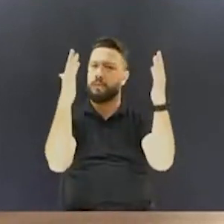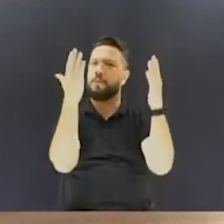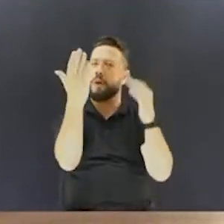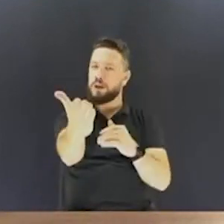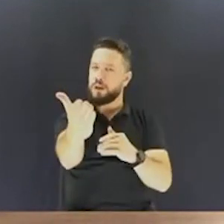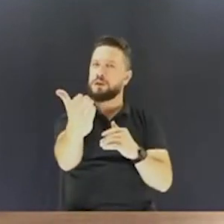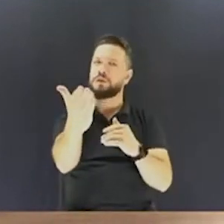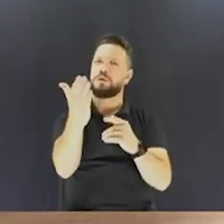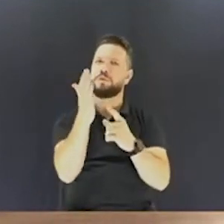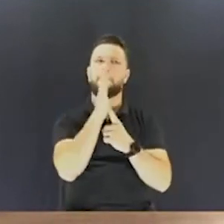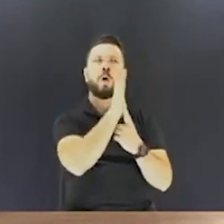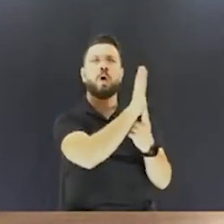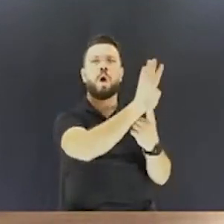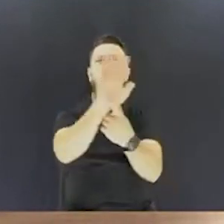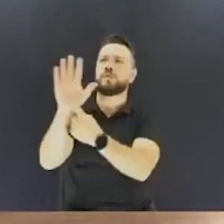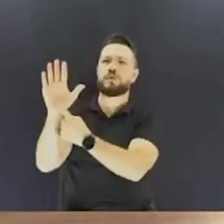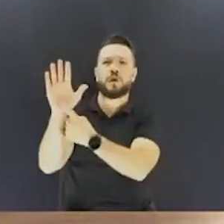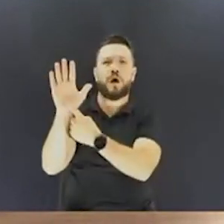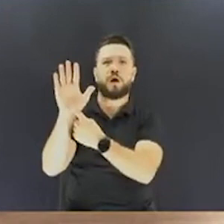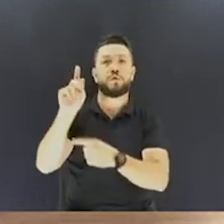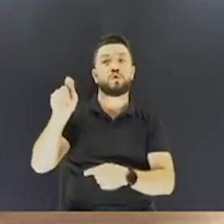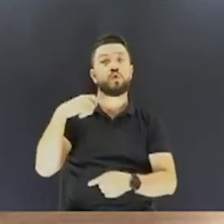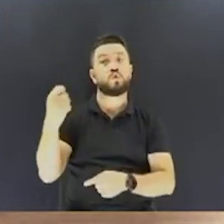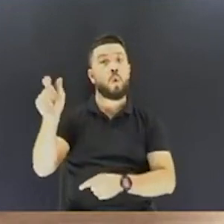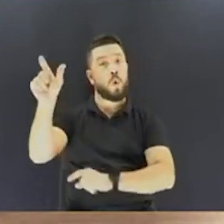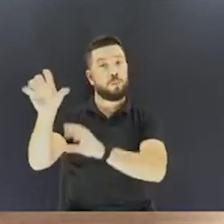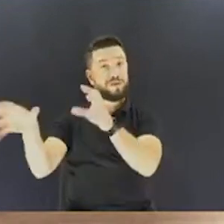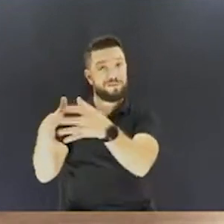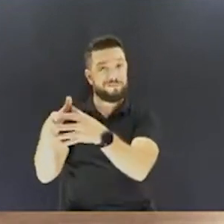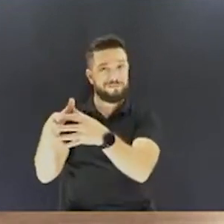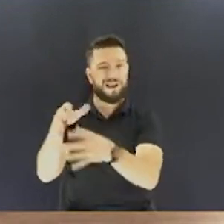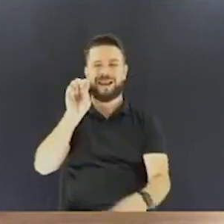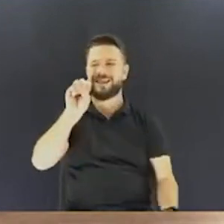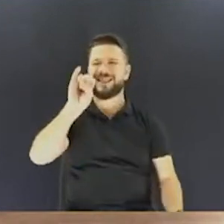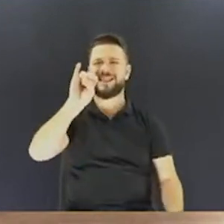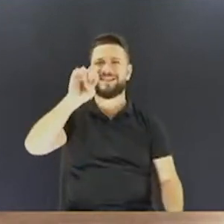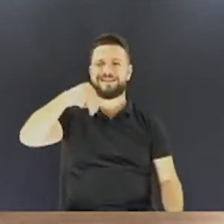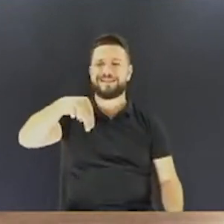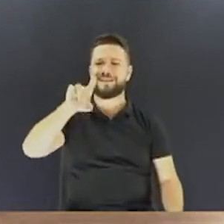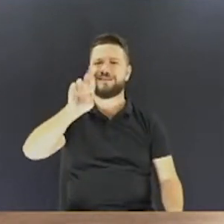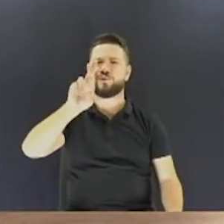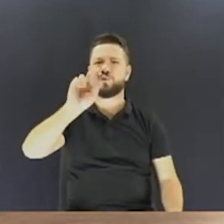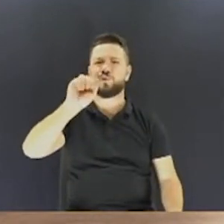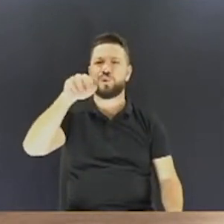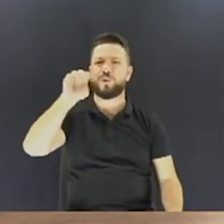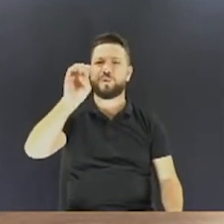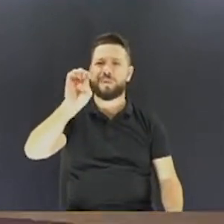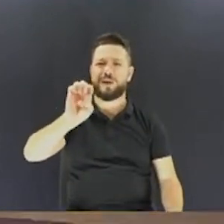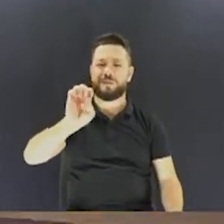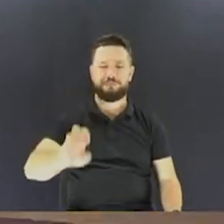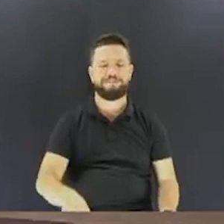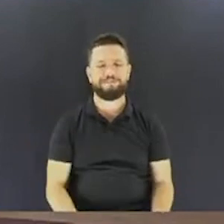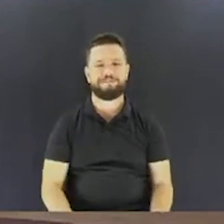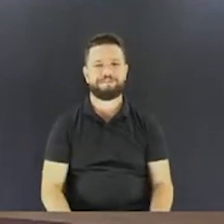visibilidade essa síndrome, que é difícil até de falar o nome, né? Então, parabéns, vereador Pia. Obrigado,